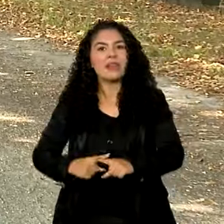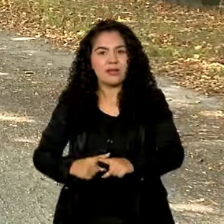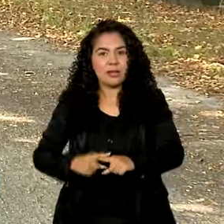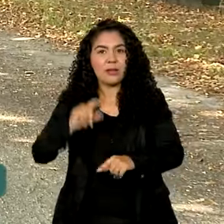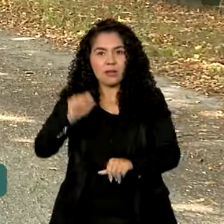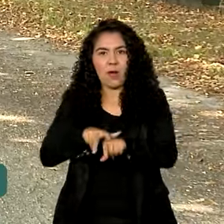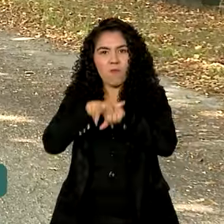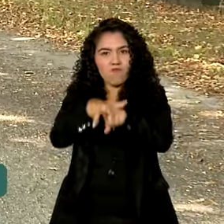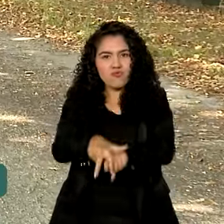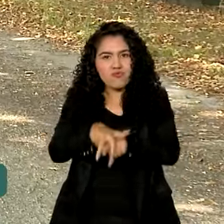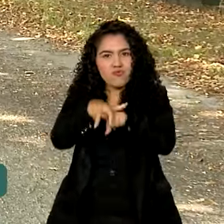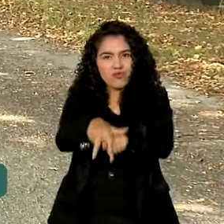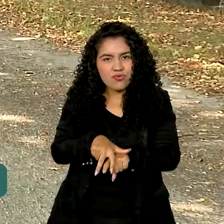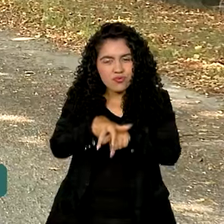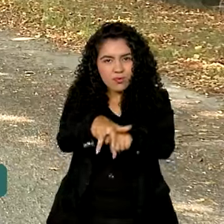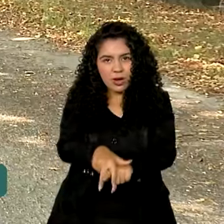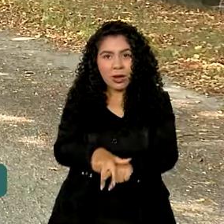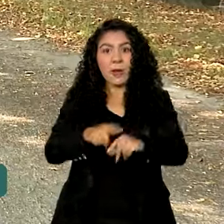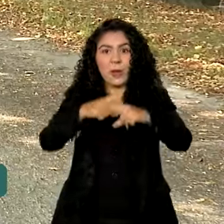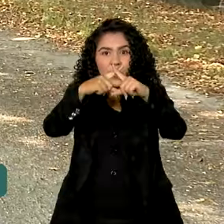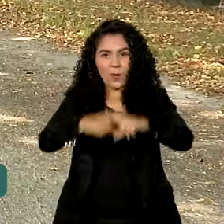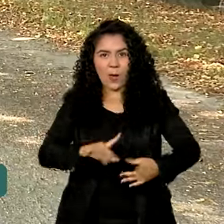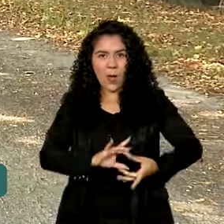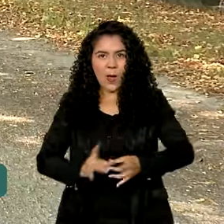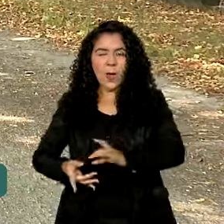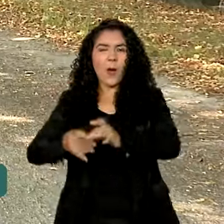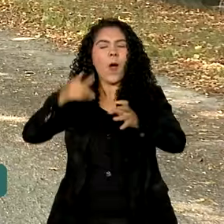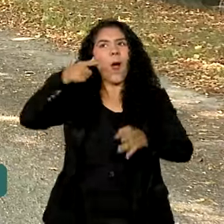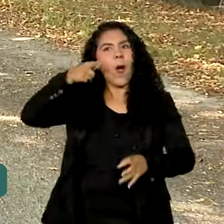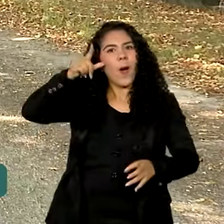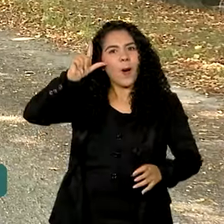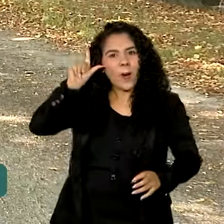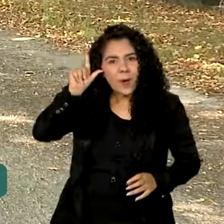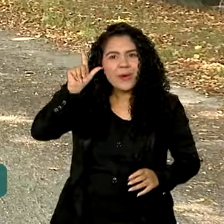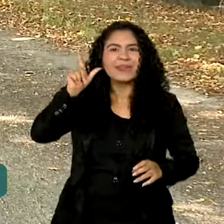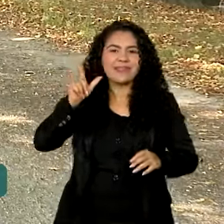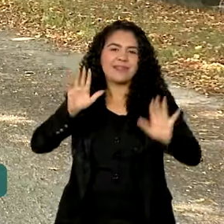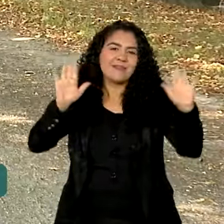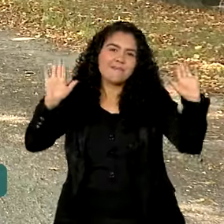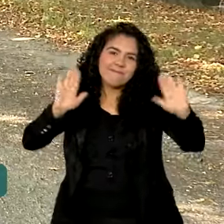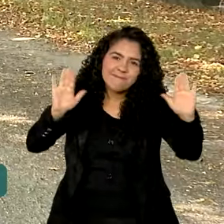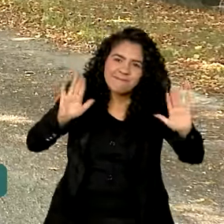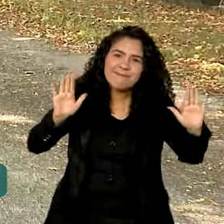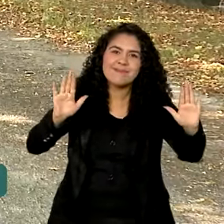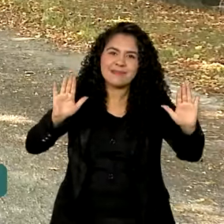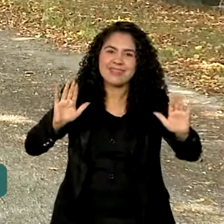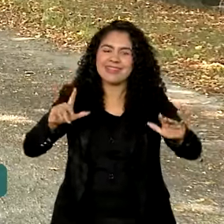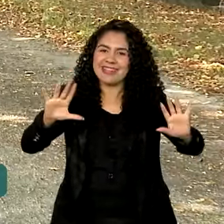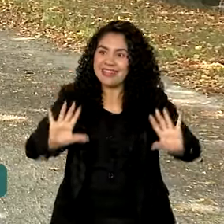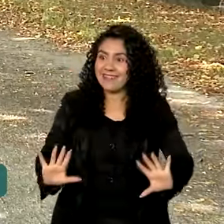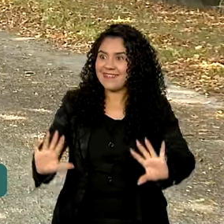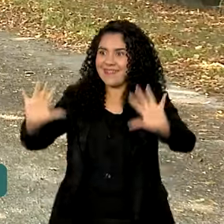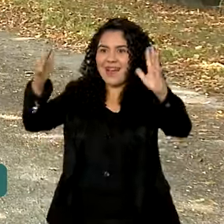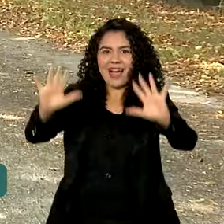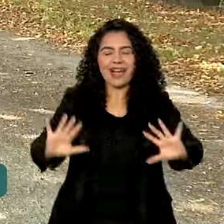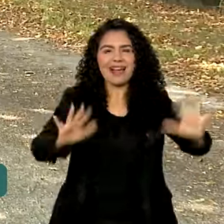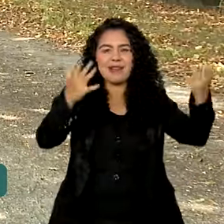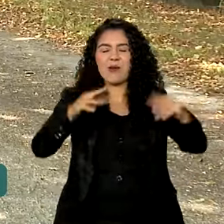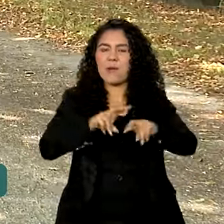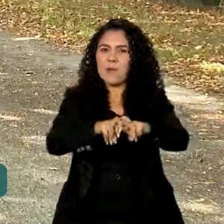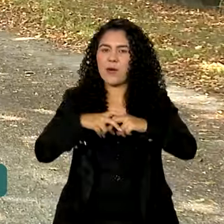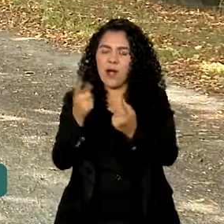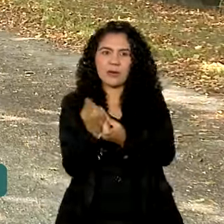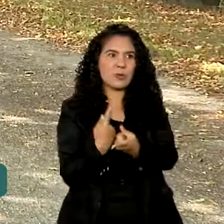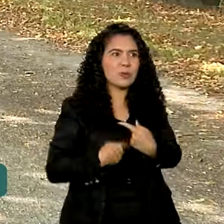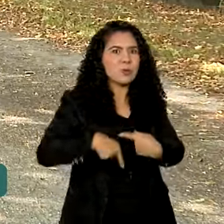Jogos Olímpicos. Bom, Vanessa, o mundo inteiro se despediu ontem da Olimpíada de Paris em um clima de festa pelo grande sucesso que foi